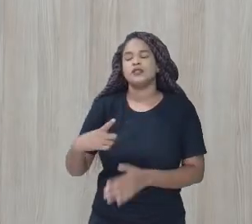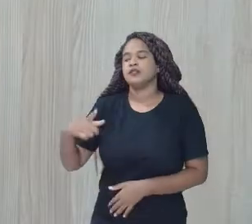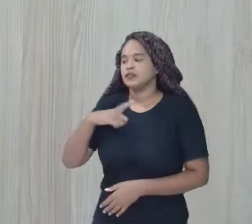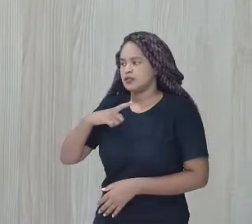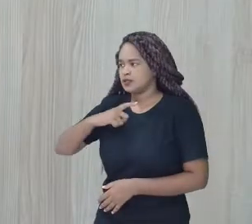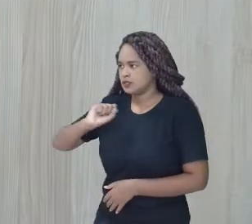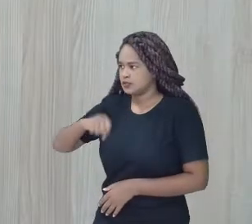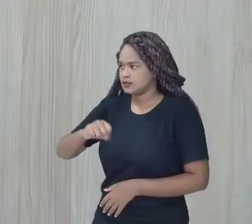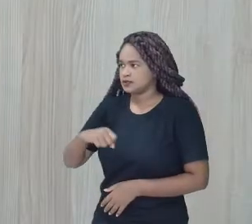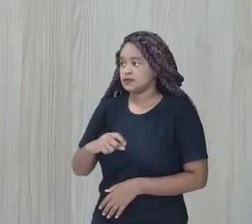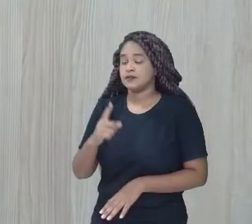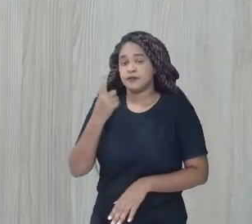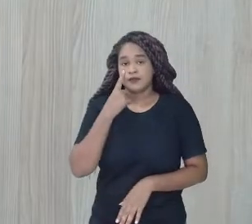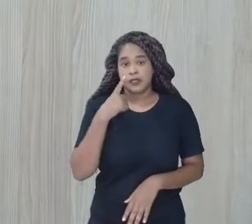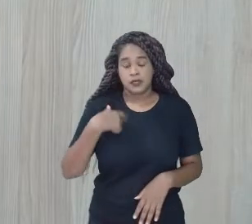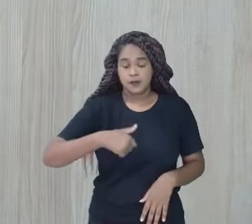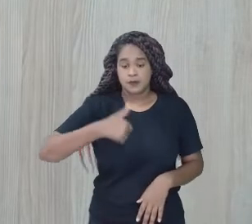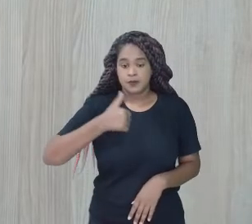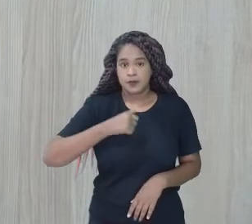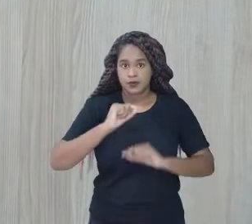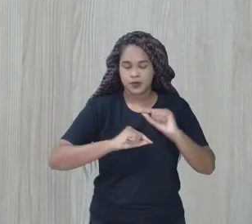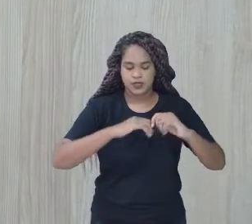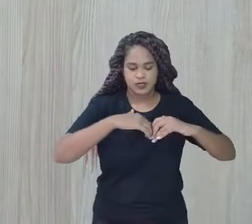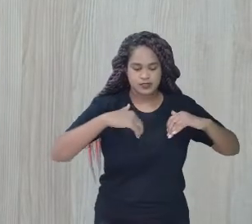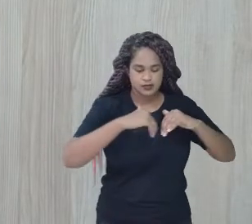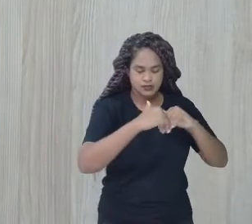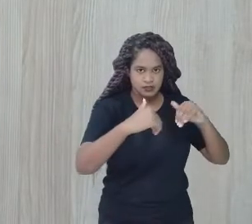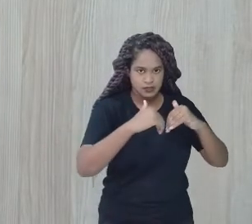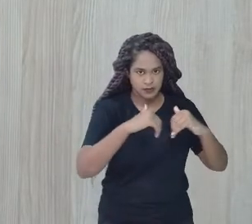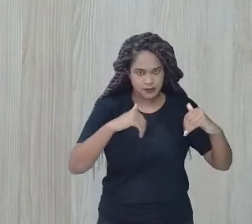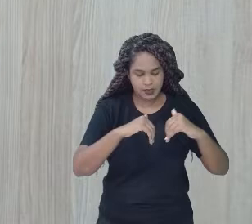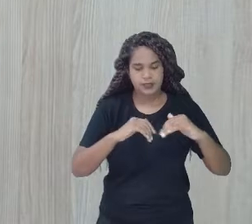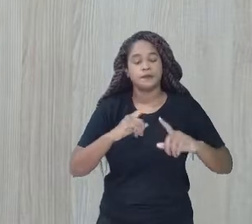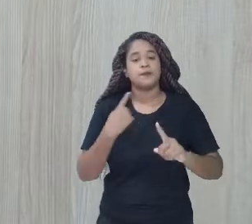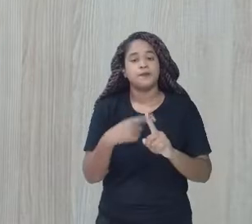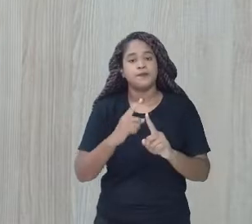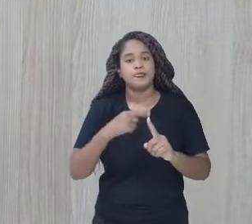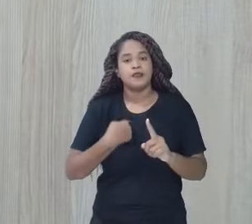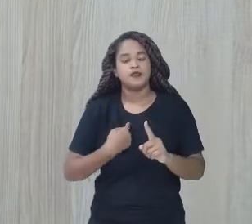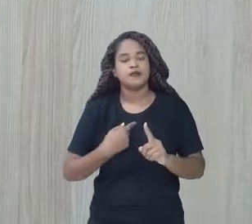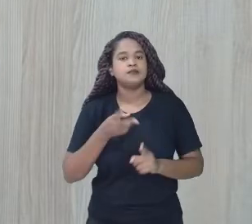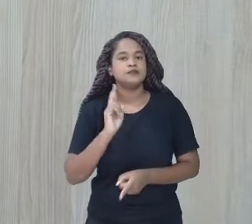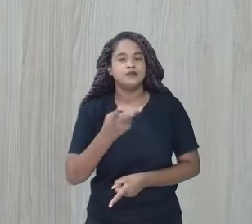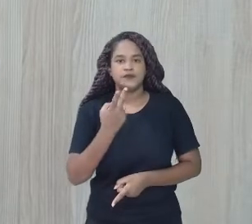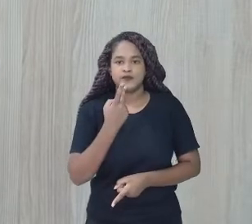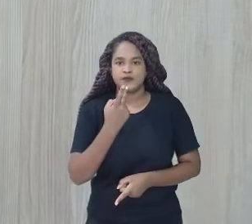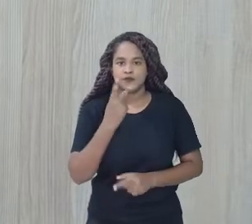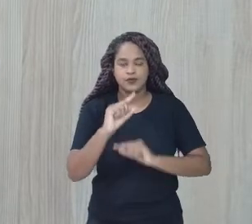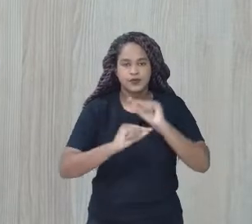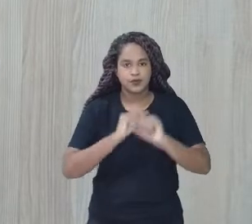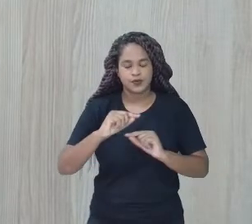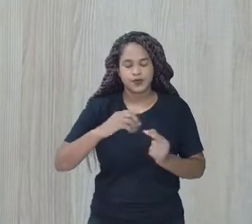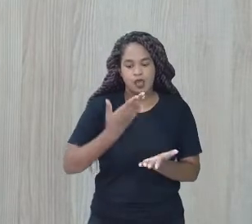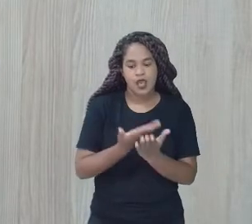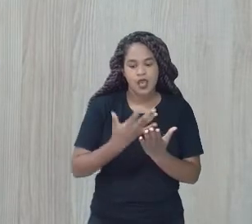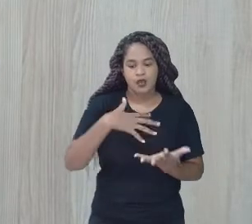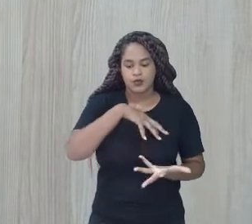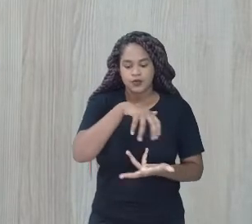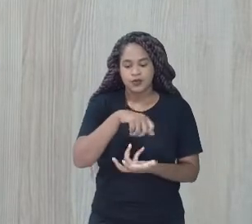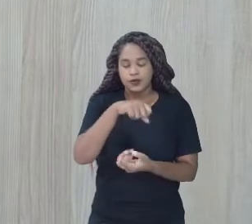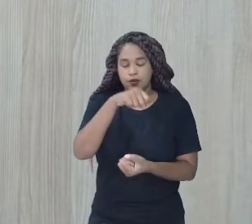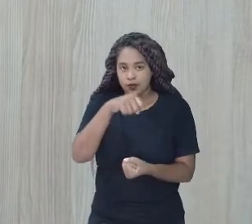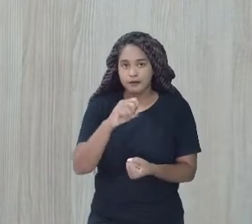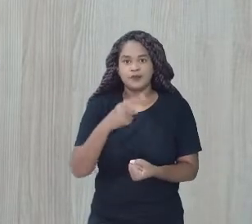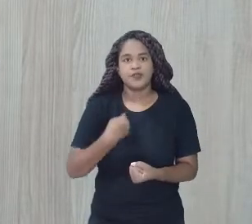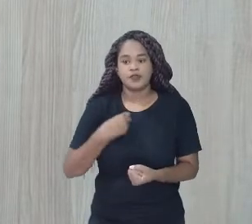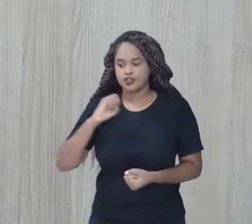com certeza, né? Primeiro a separação, né? Começar, que a gente sempre fala nas aulas de sustentabilidade, que a gente